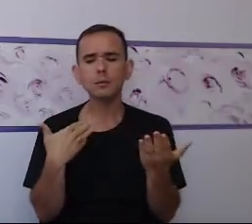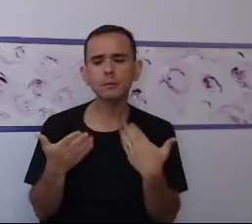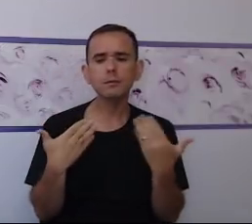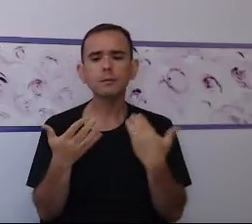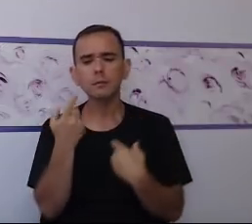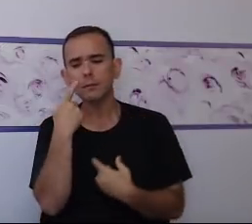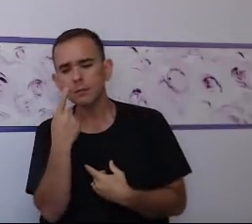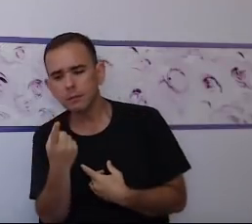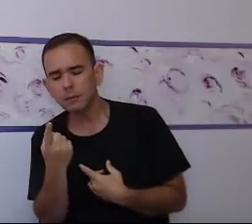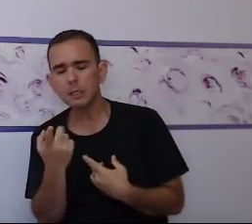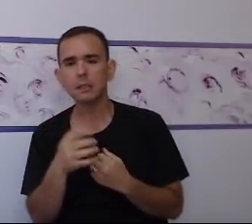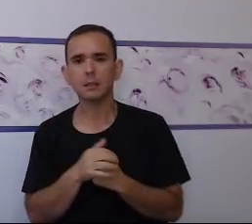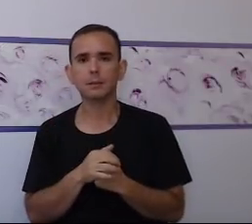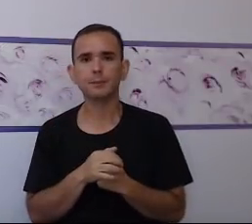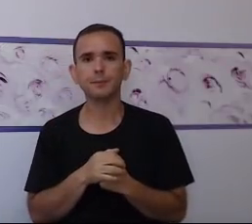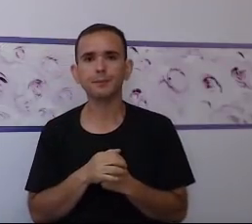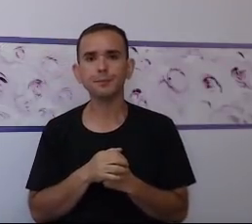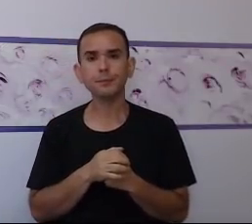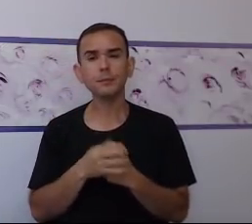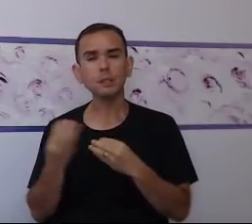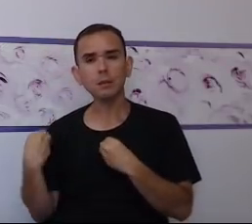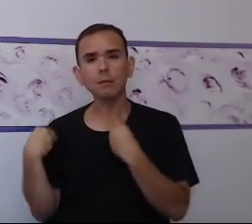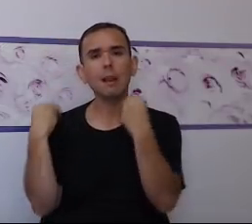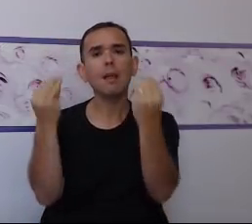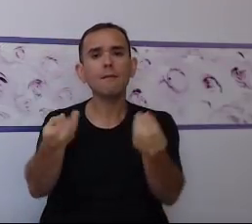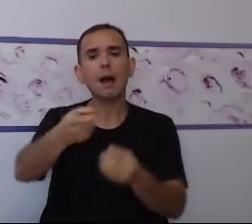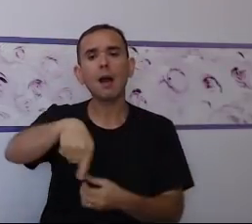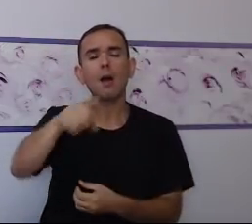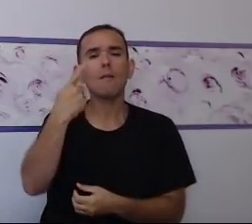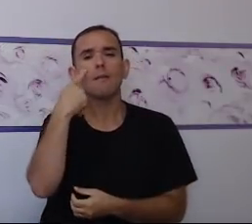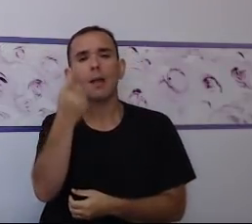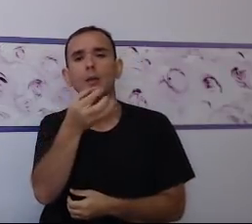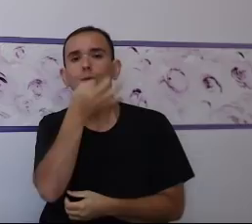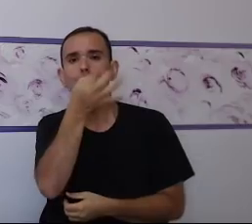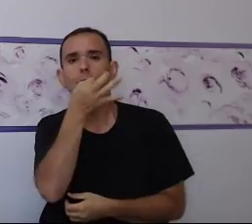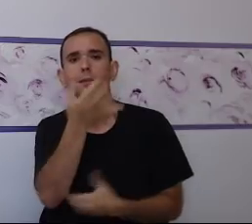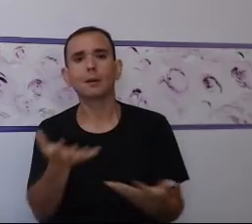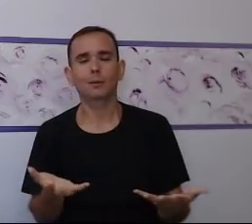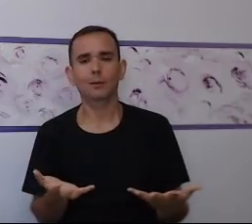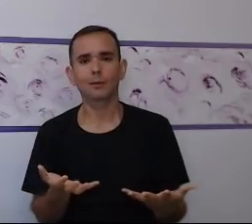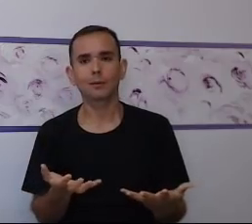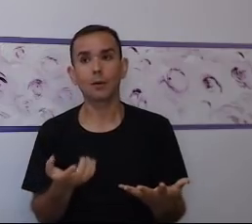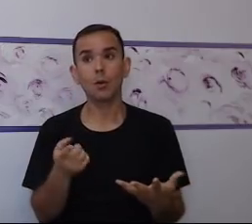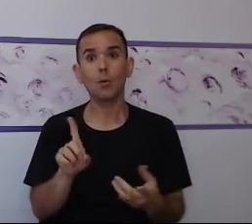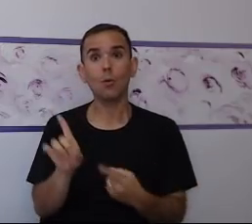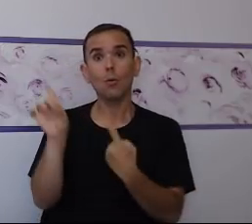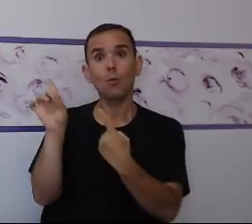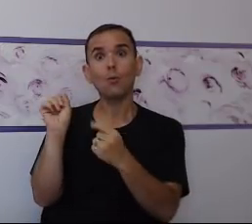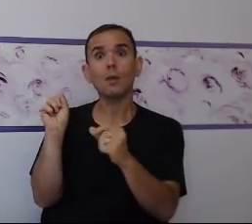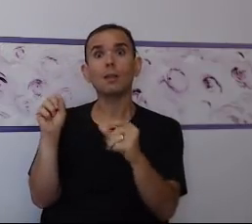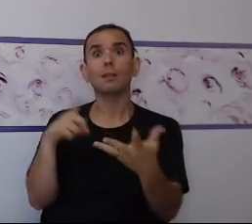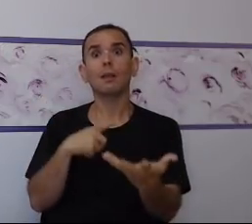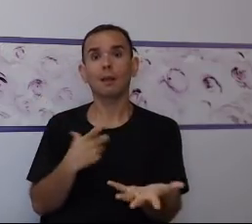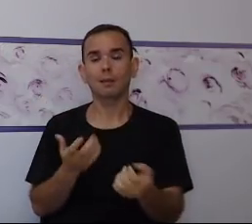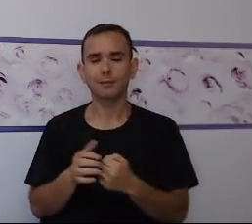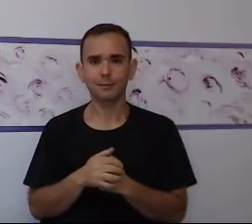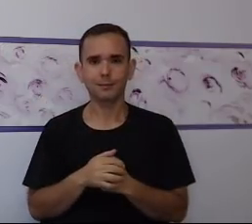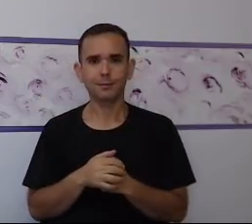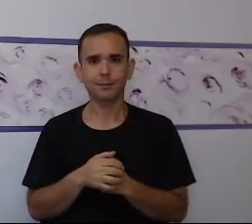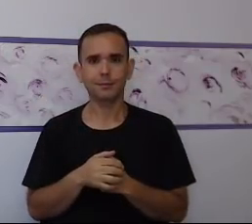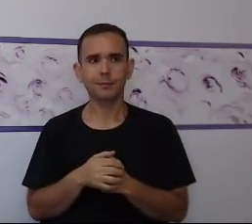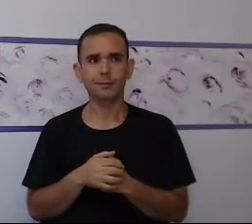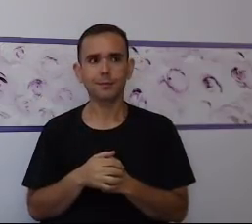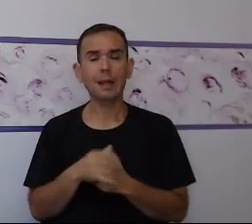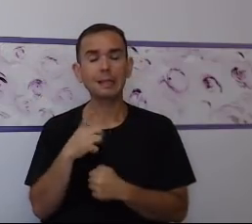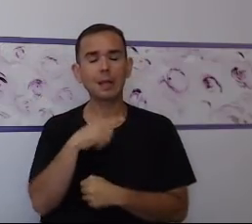falamos, vamos levar para eles verem algumas sugestões. Então, aí o que a gente tem? Nós temos